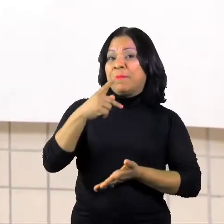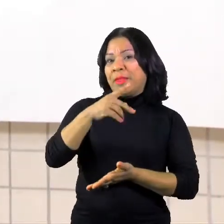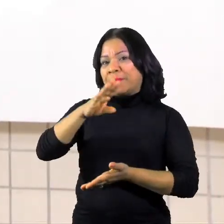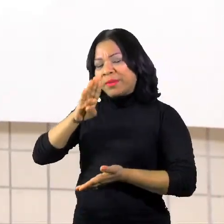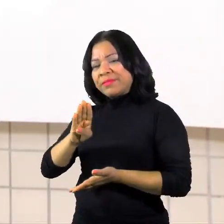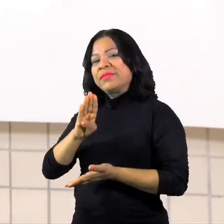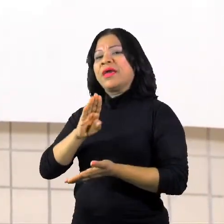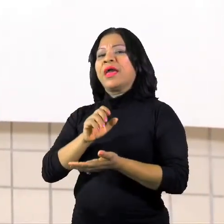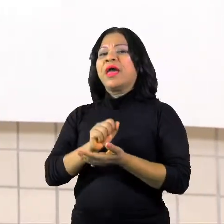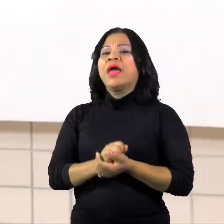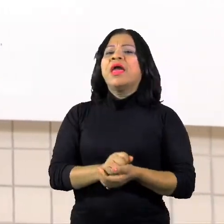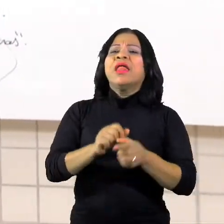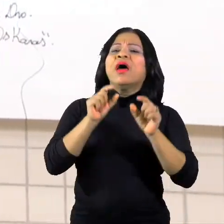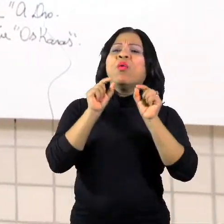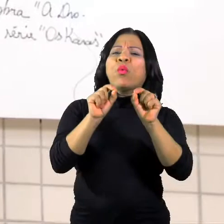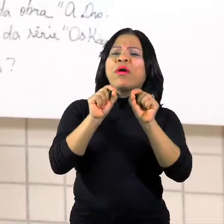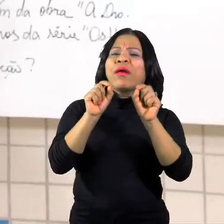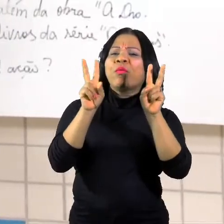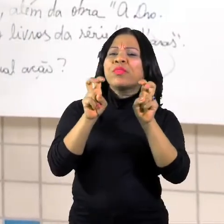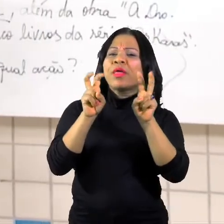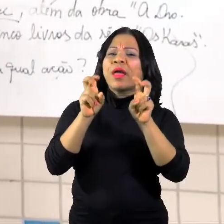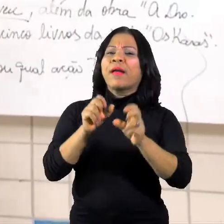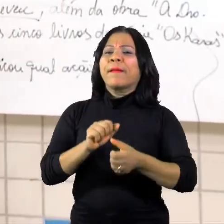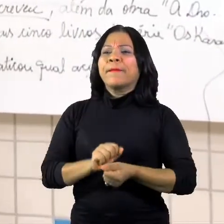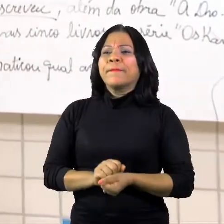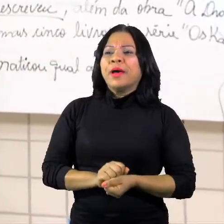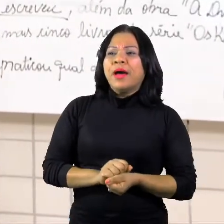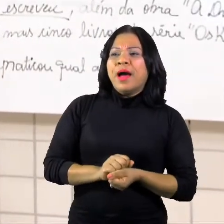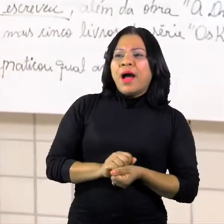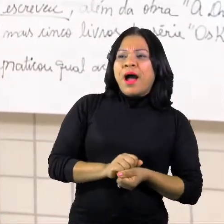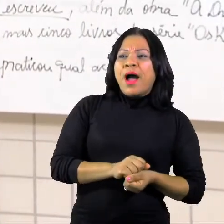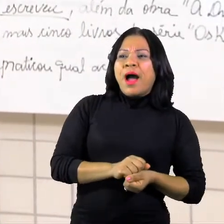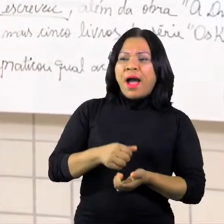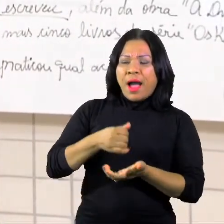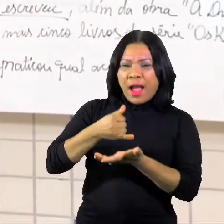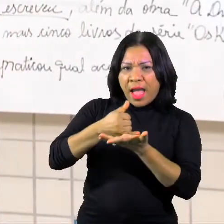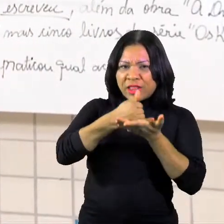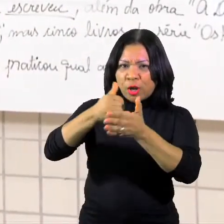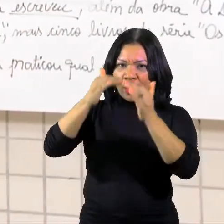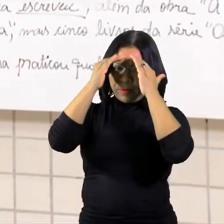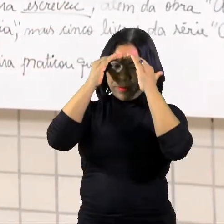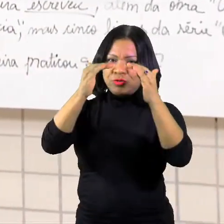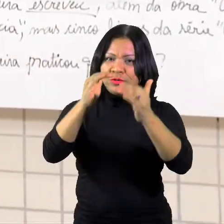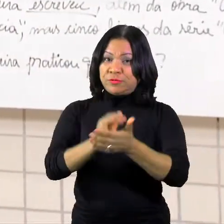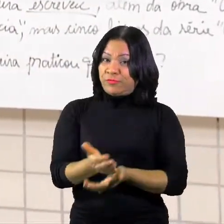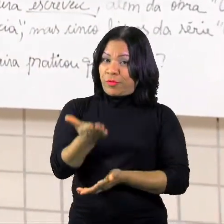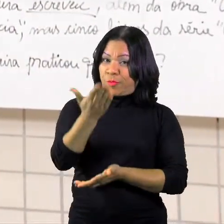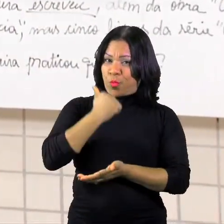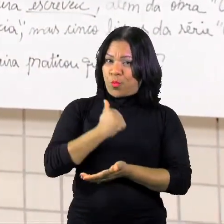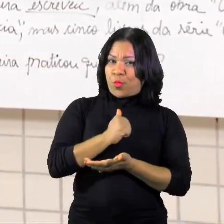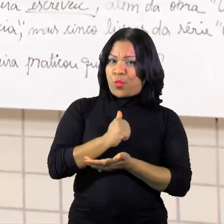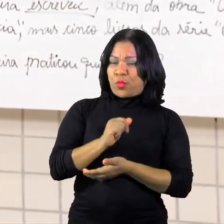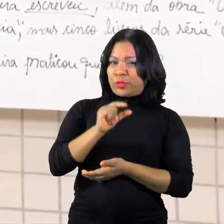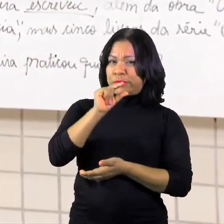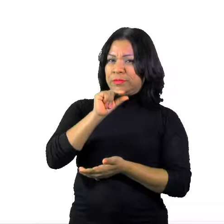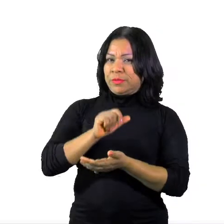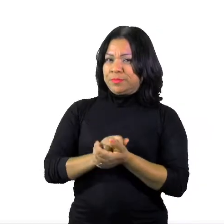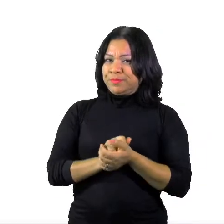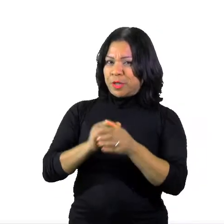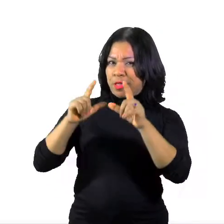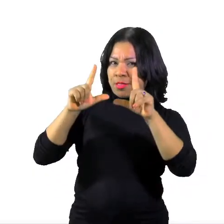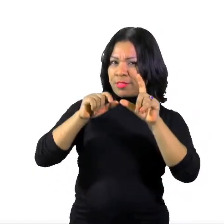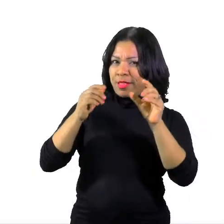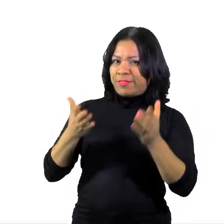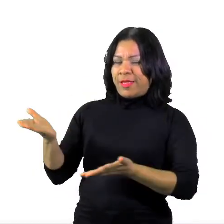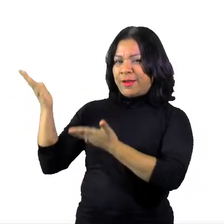Droga da Obediência. Então vamos conhecer um pouquinho mais dessa história. Na tela, por favor. A